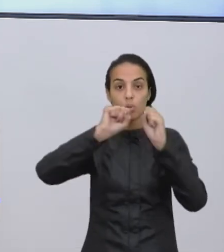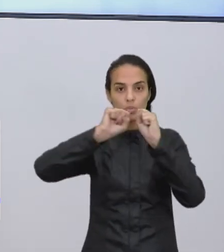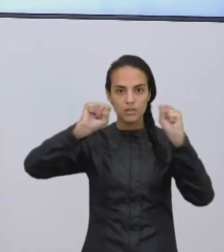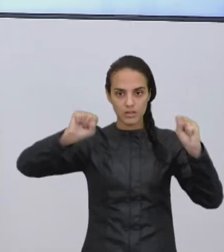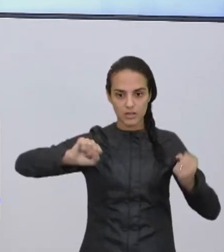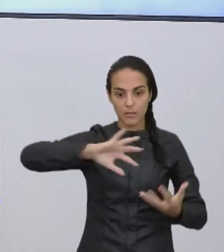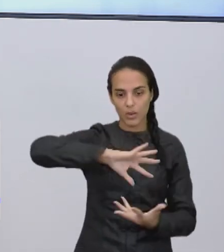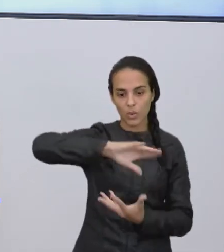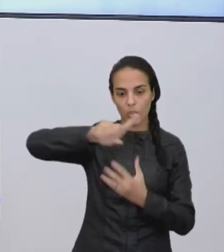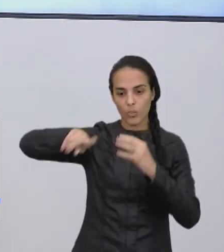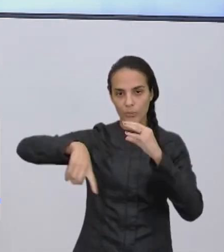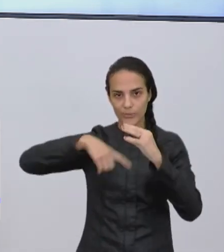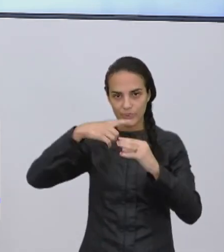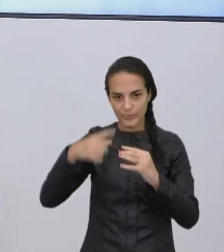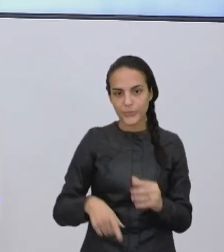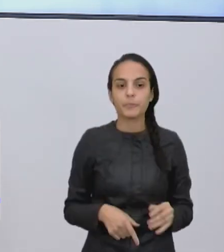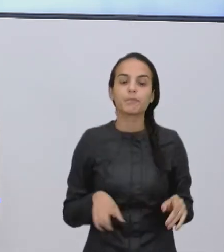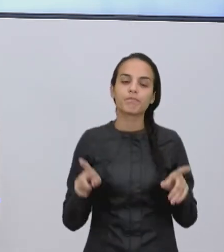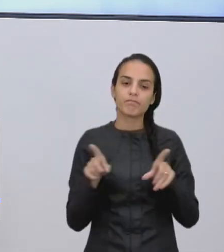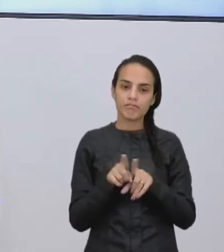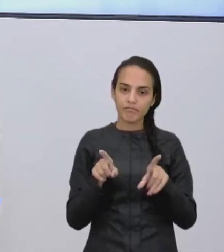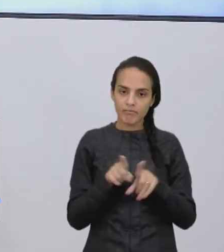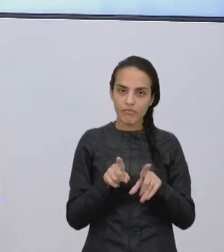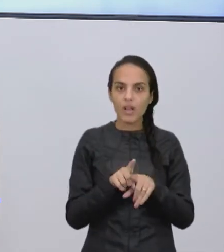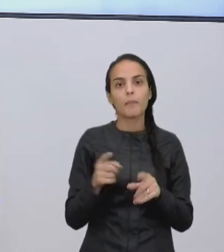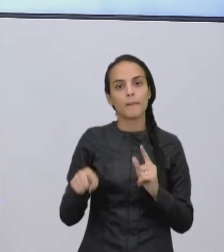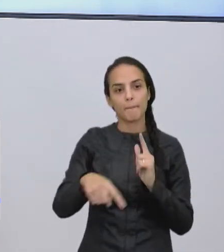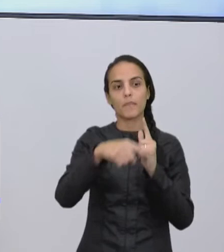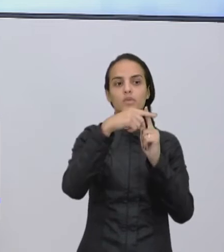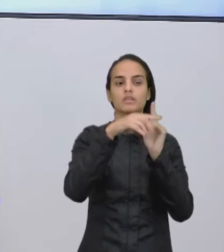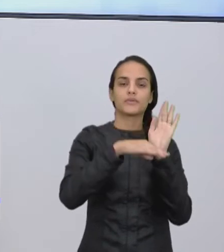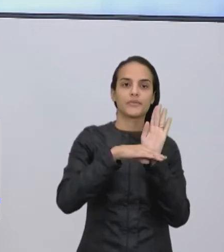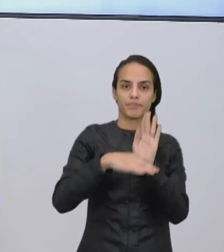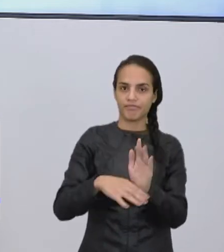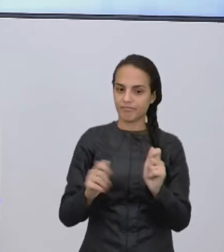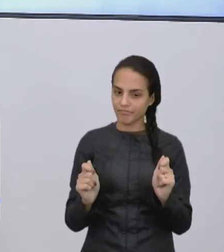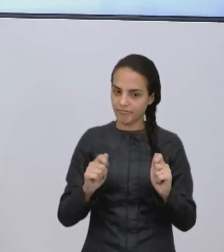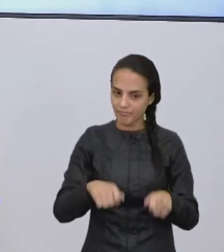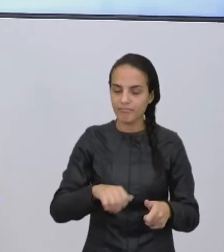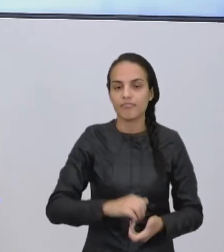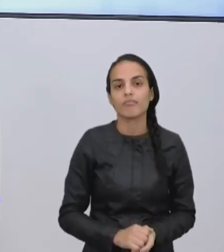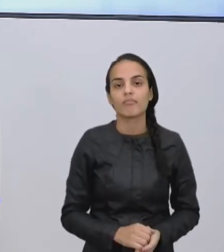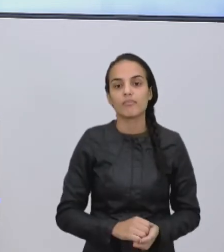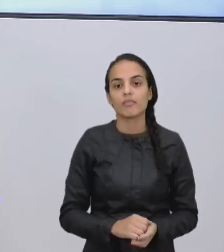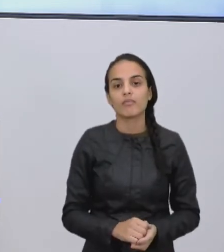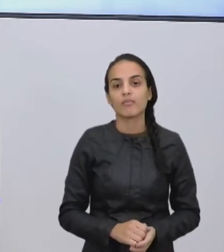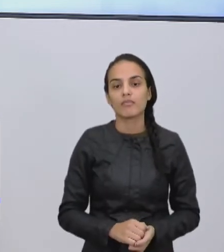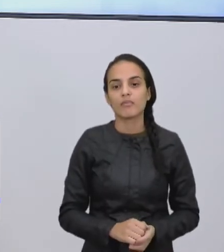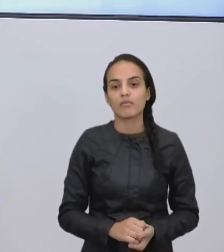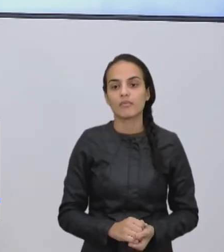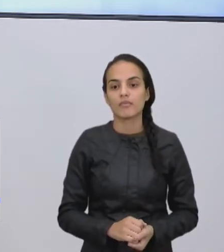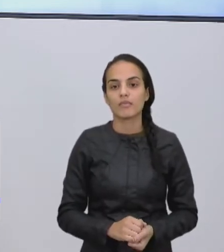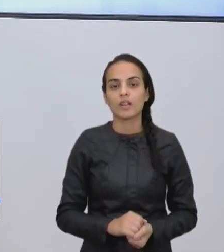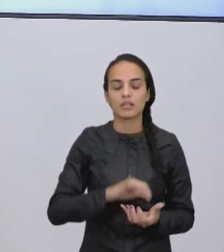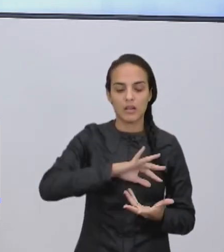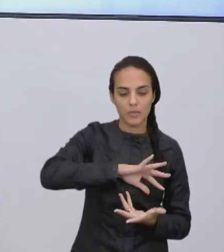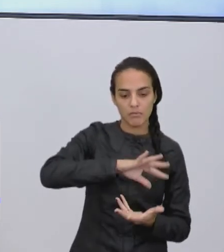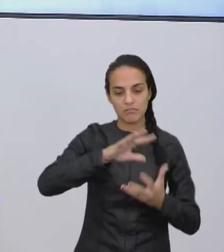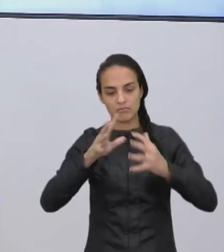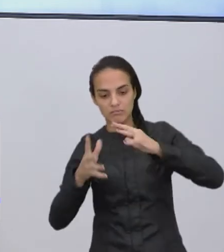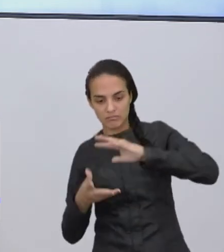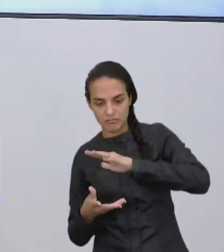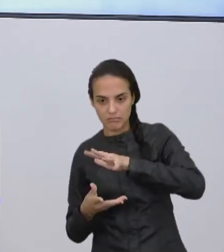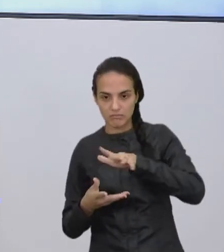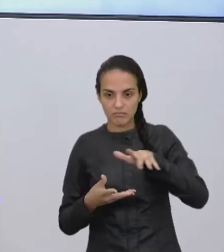planeta. Então, também é um fator positivo aí se a gente passar a utilizar a biomassa do tipo resíduos,